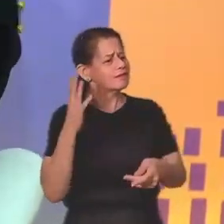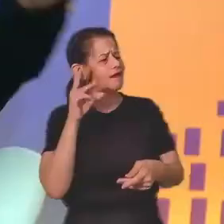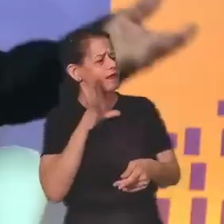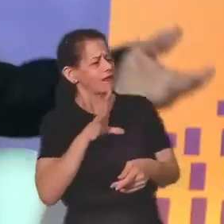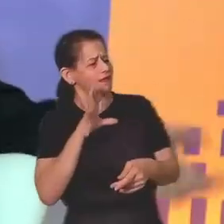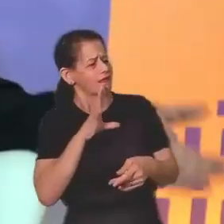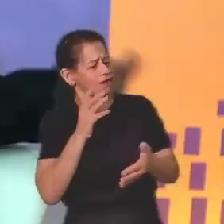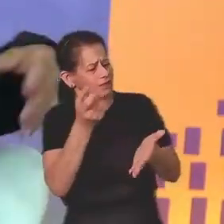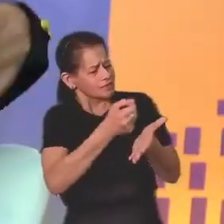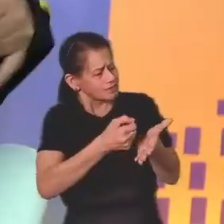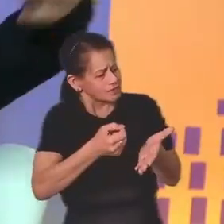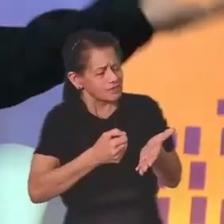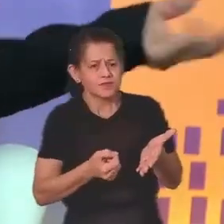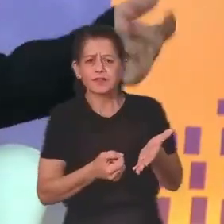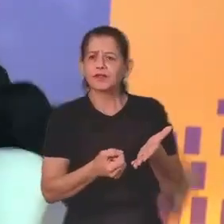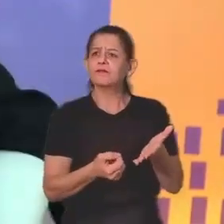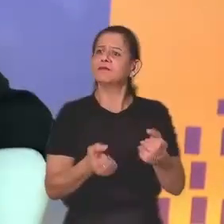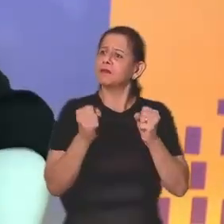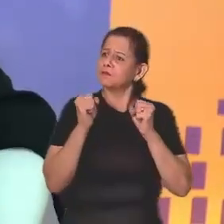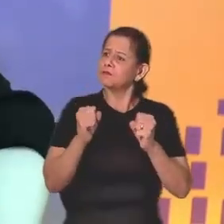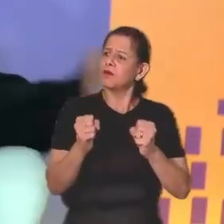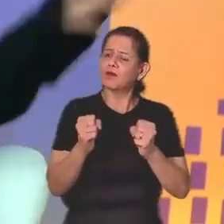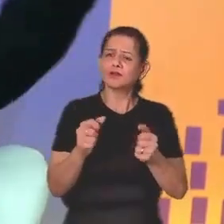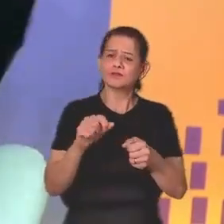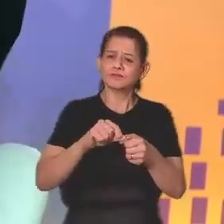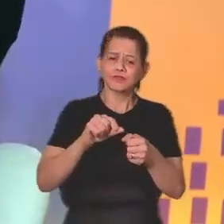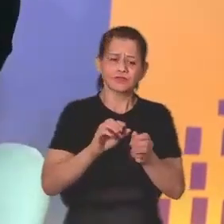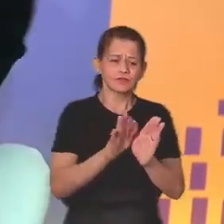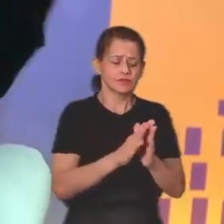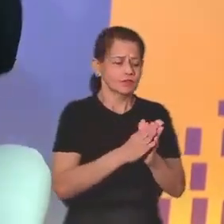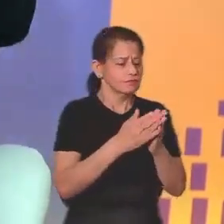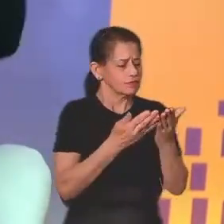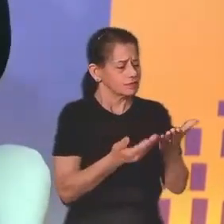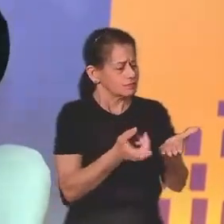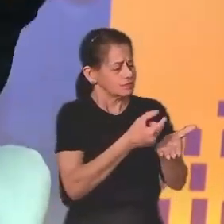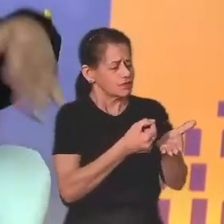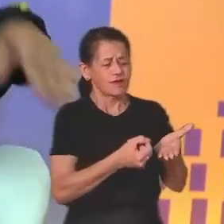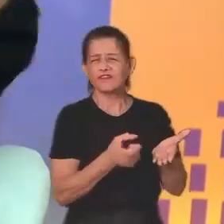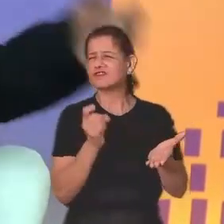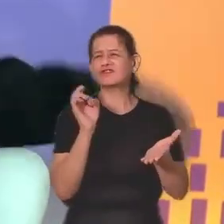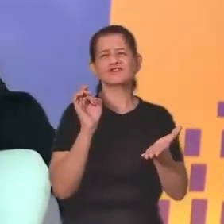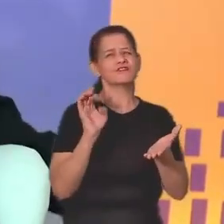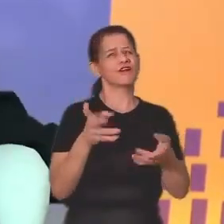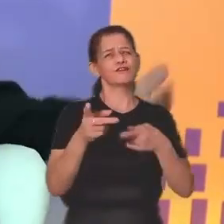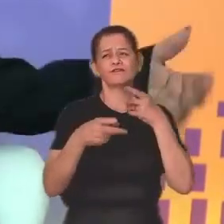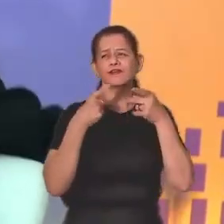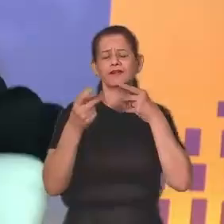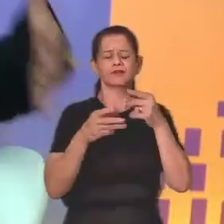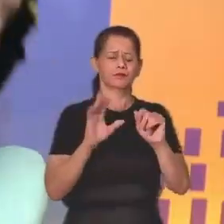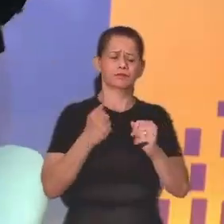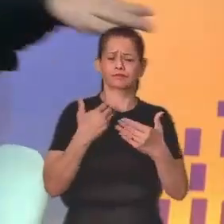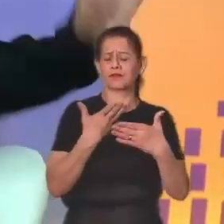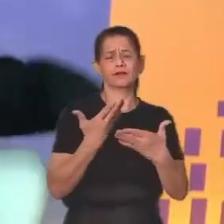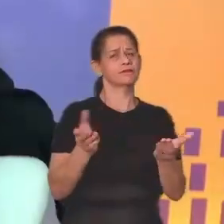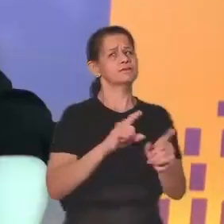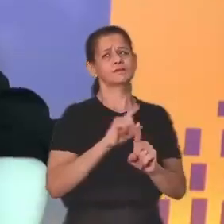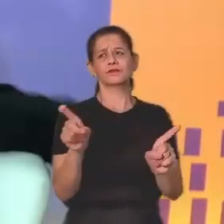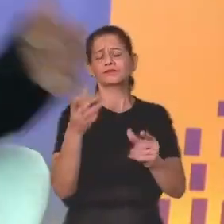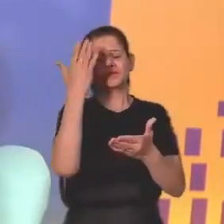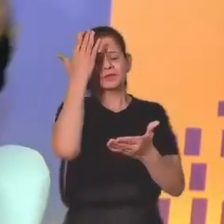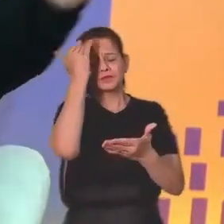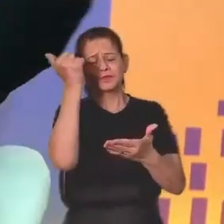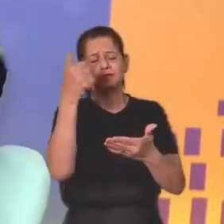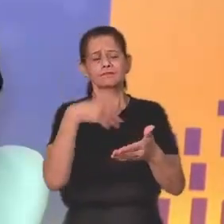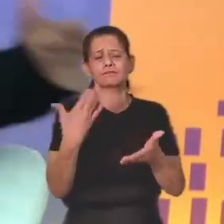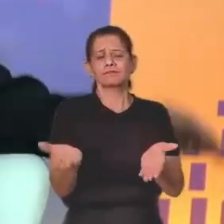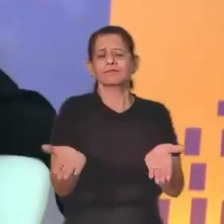bacana o que você escreve. Você podia fazer um livro. Eu falava, um dia eu faço. Mas só falava, nem falava, como que eu vou fazer? Eu não sabia o que